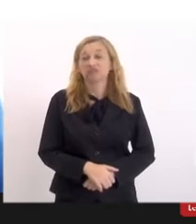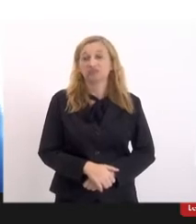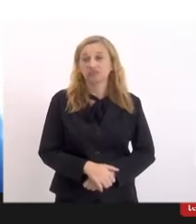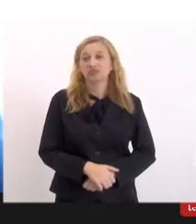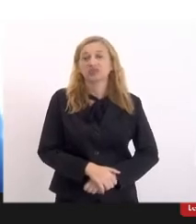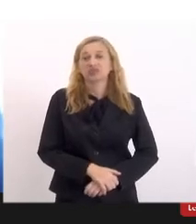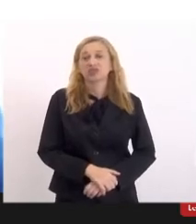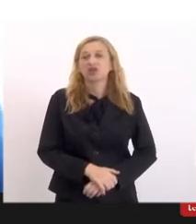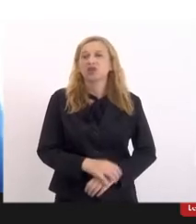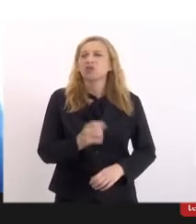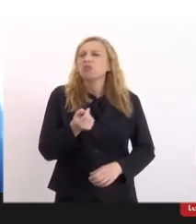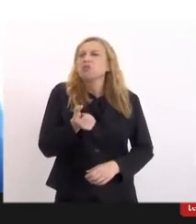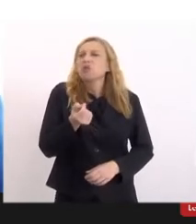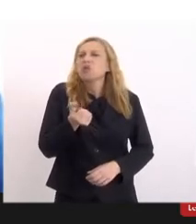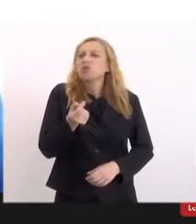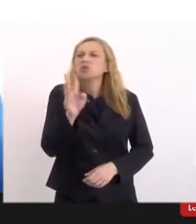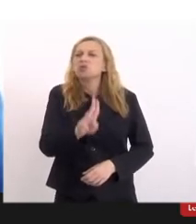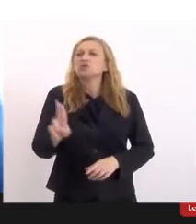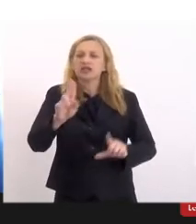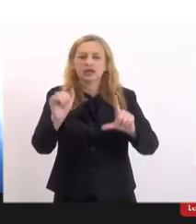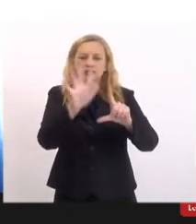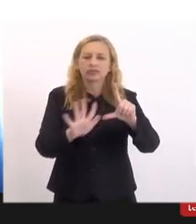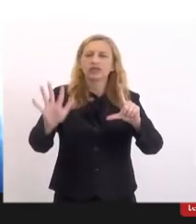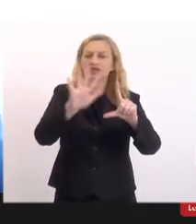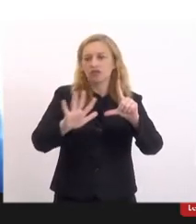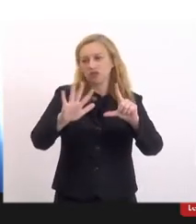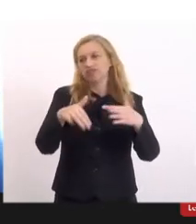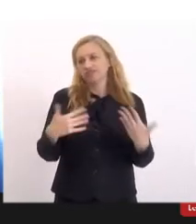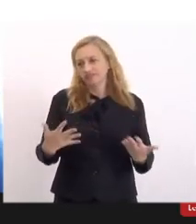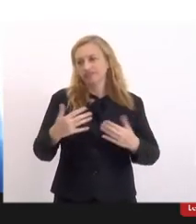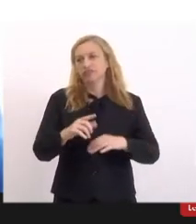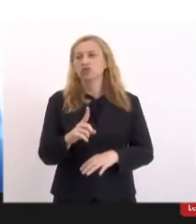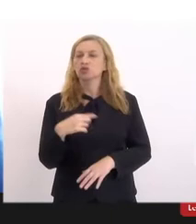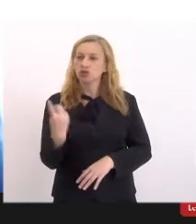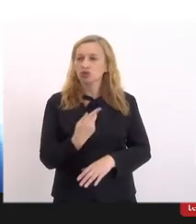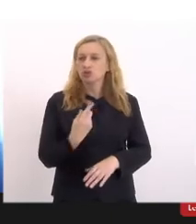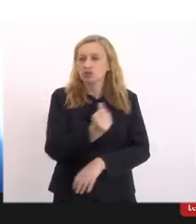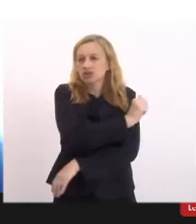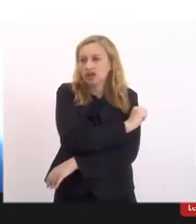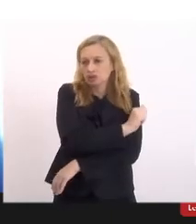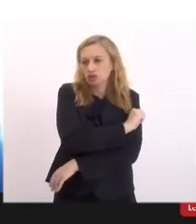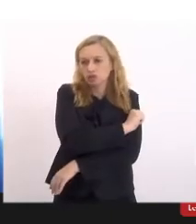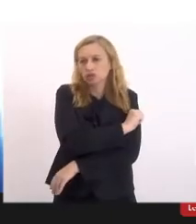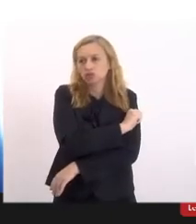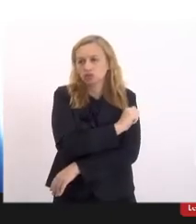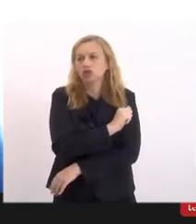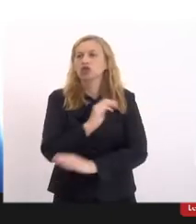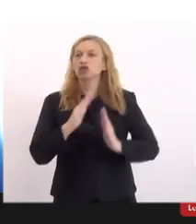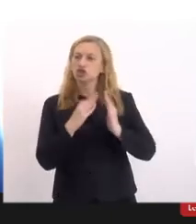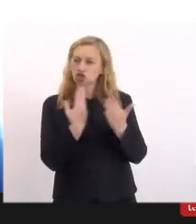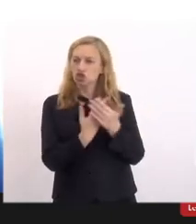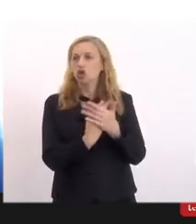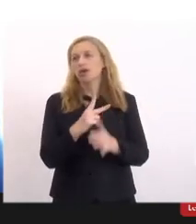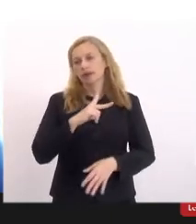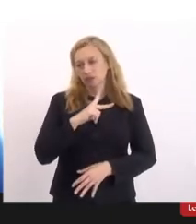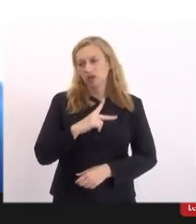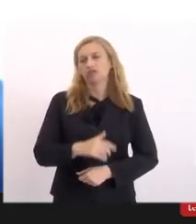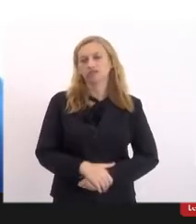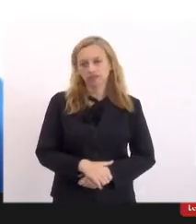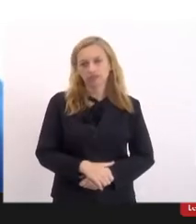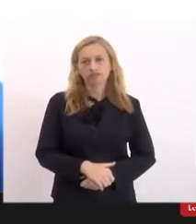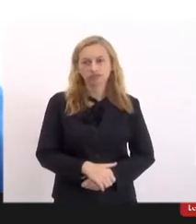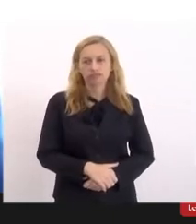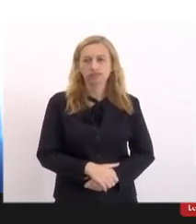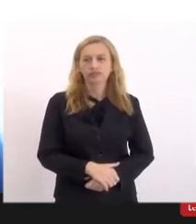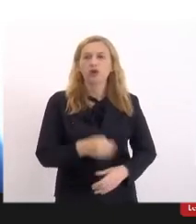processo de ensino-aprendizagem, ficando uma lacuna muito maior. Os nossos alunos têm direito de estudar, têm direito de aprender, e essa é